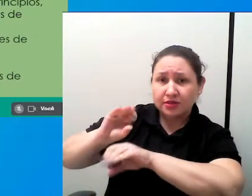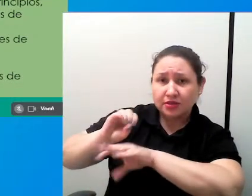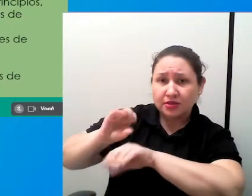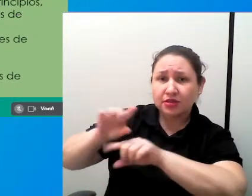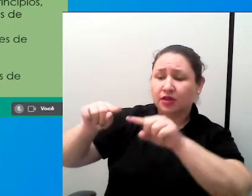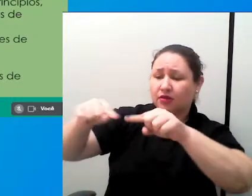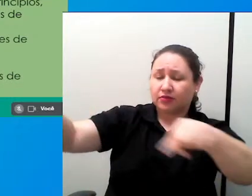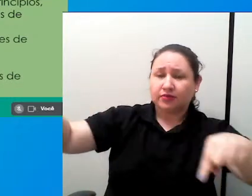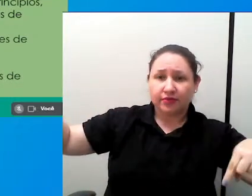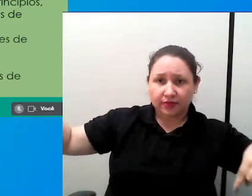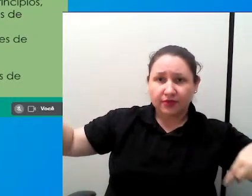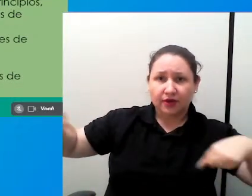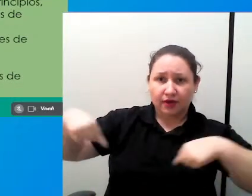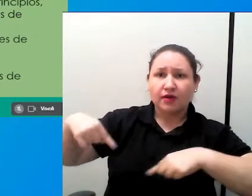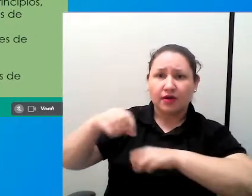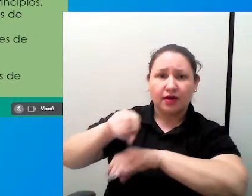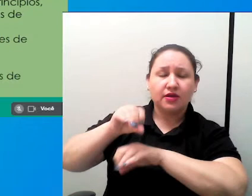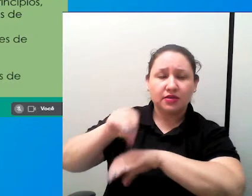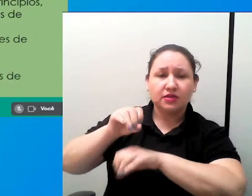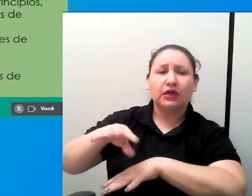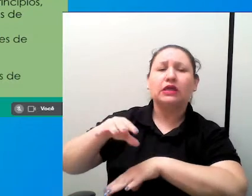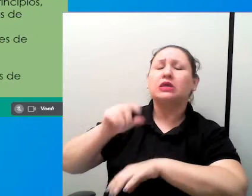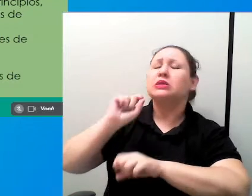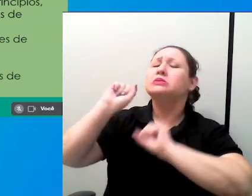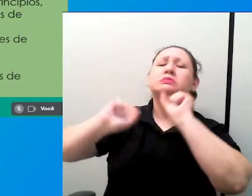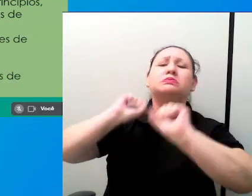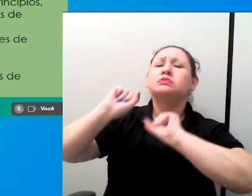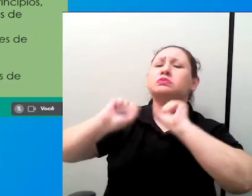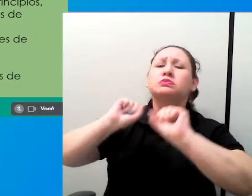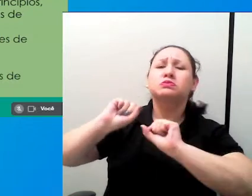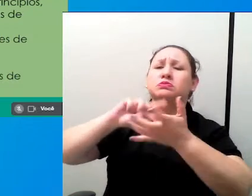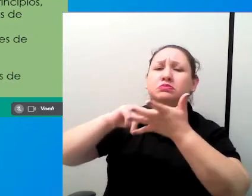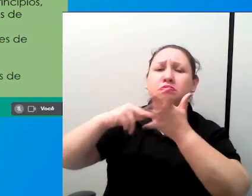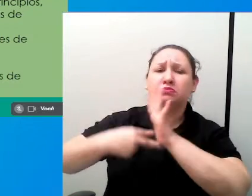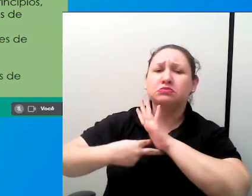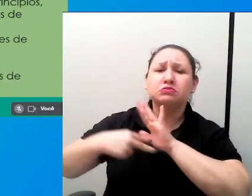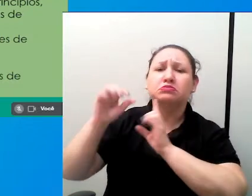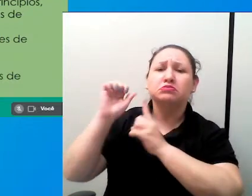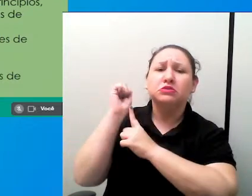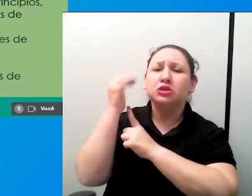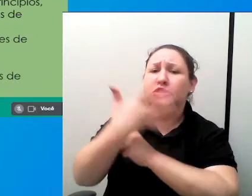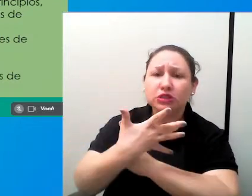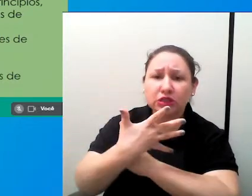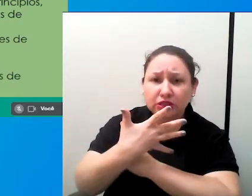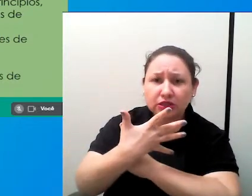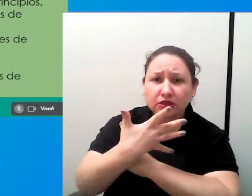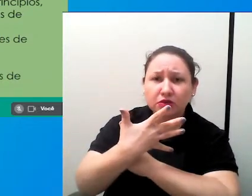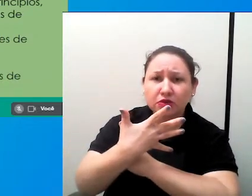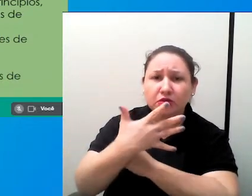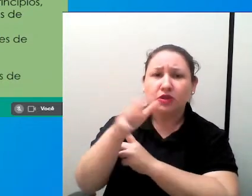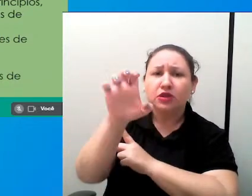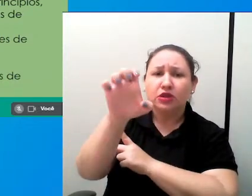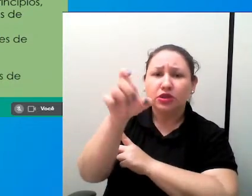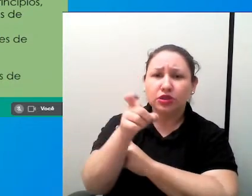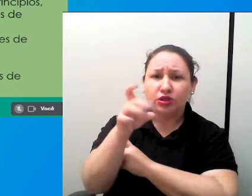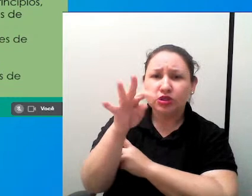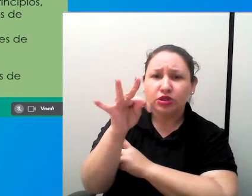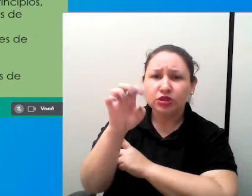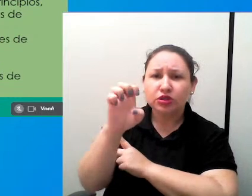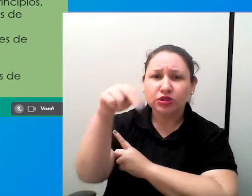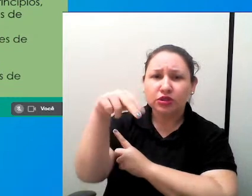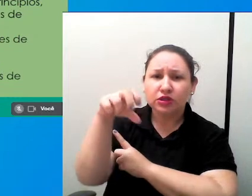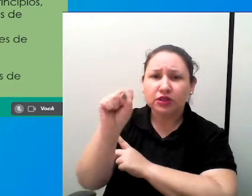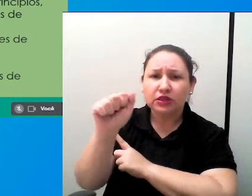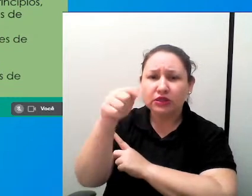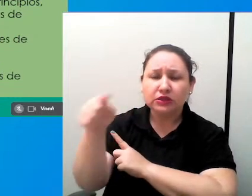é a extensão, né, para que os alunos compreendam exatamente o que é, qual a importância, quais são os princípios,